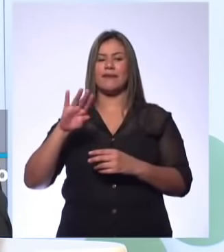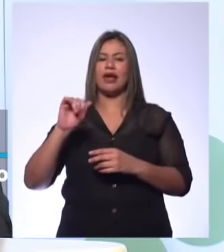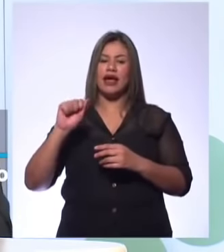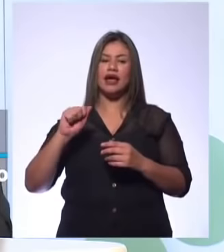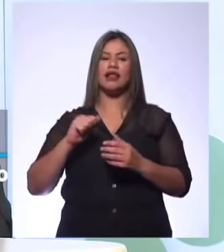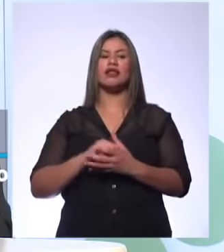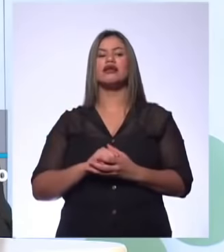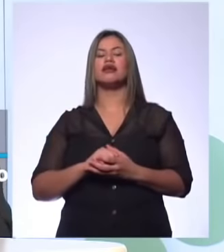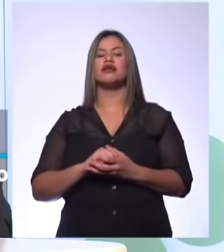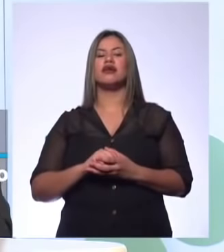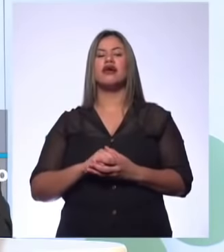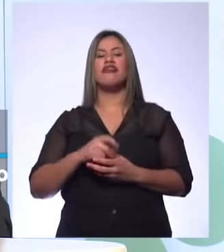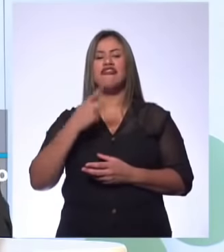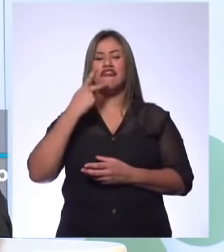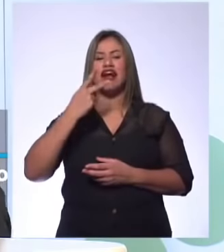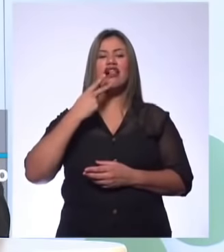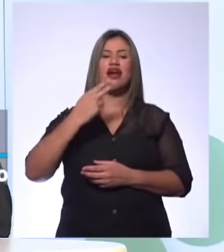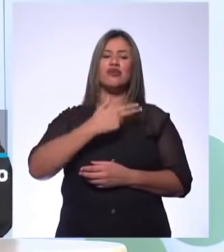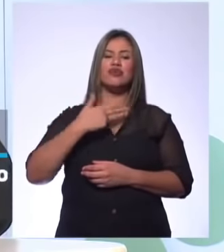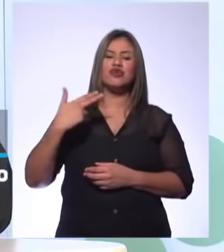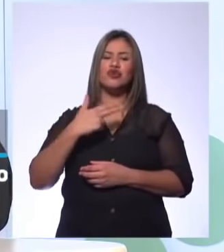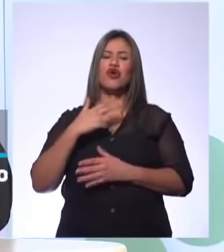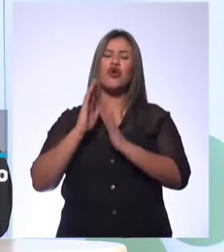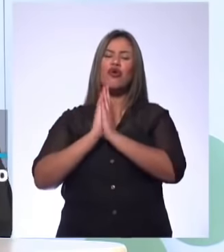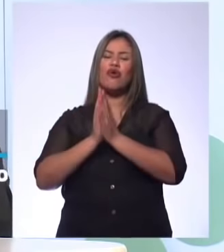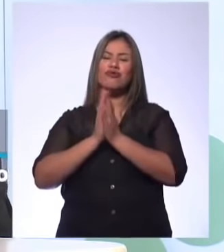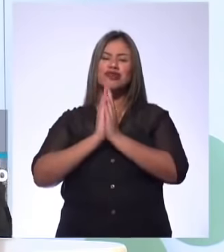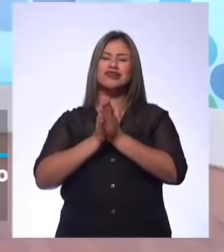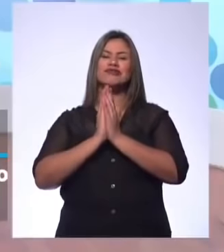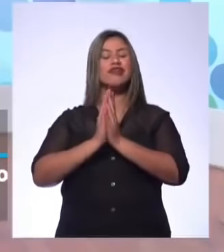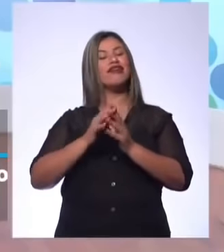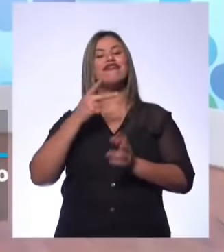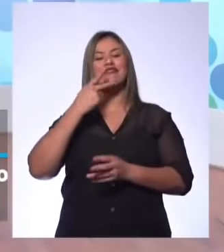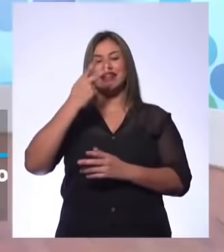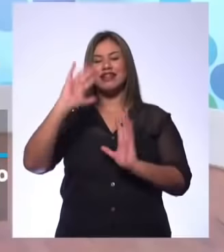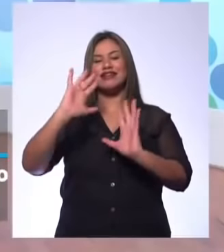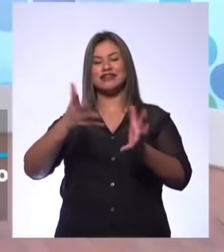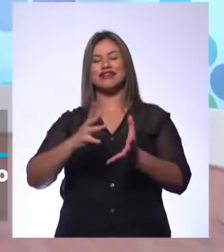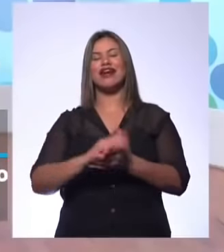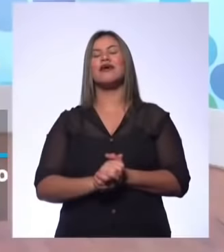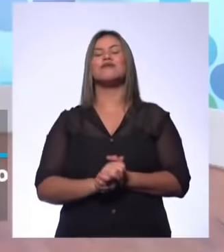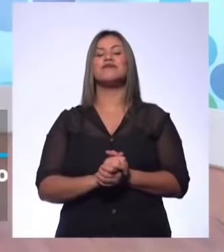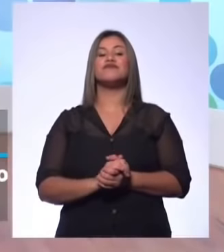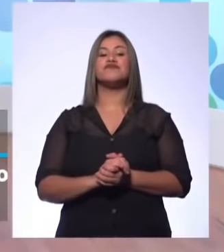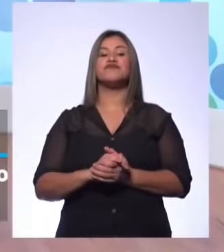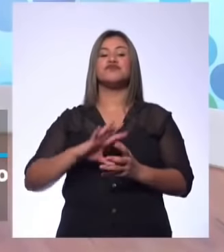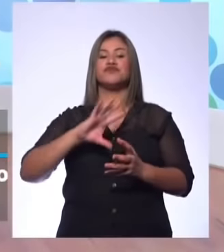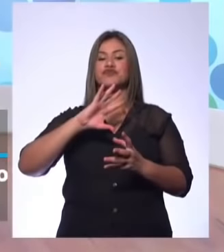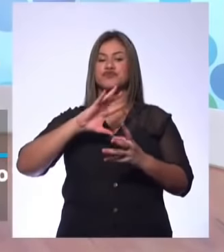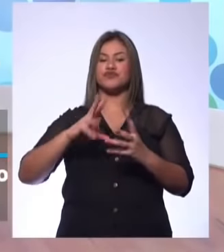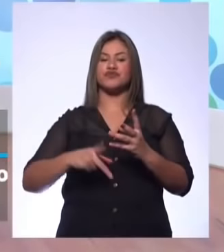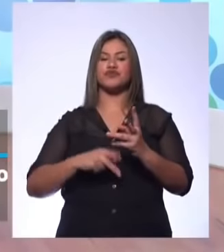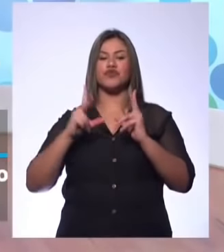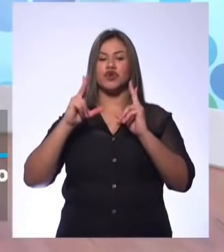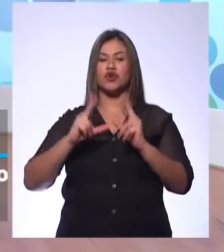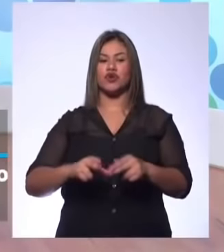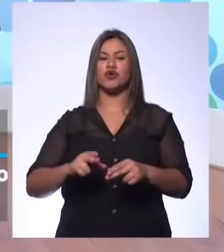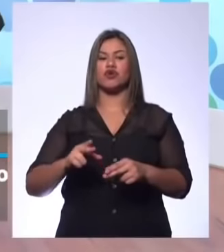colocando, Isabela dizendo, fala meu nome, estou falando, Isabela, e ela coloca como os outros, bem